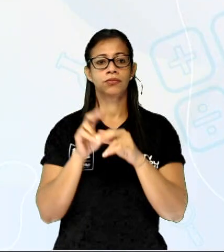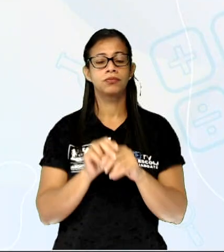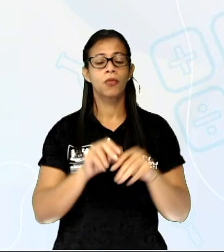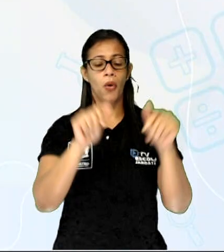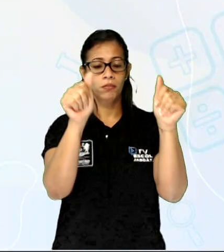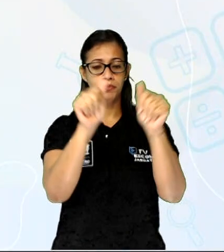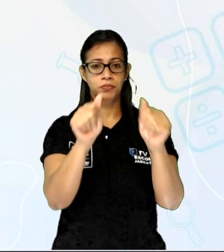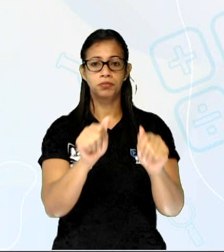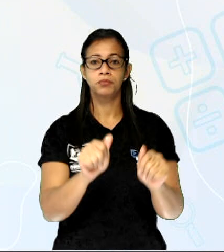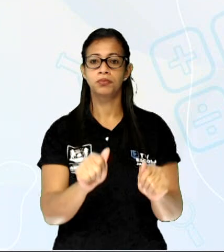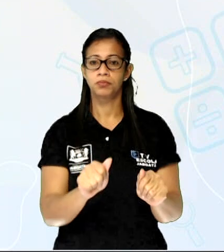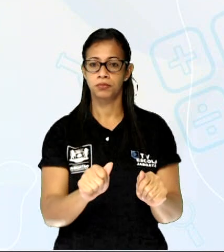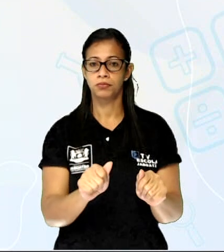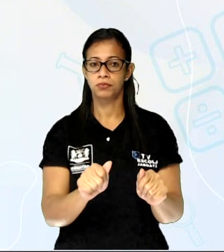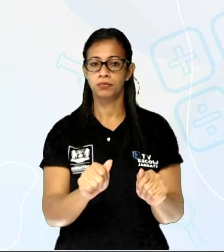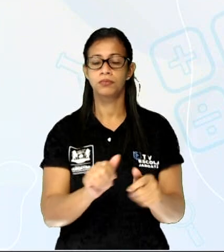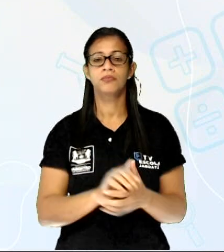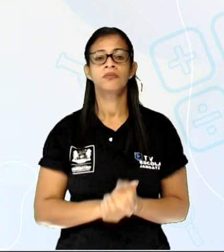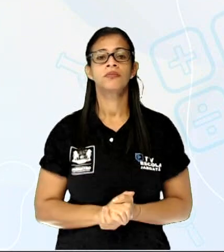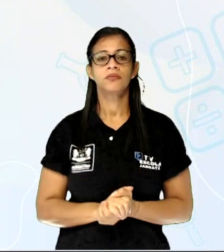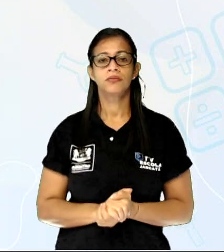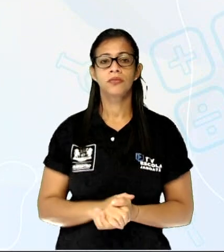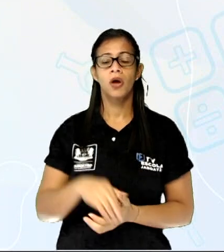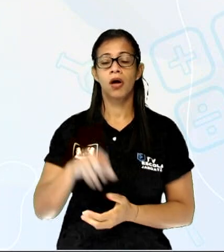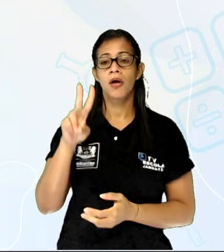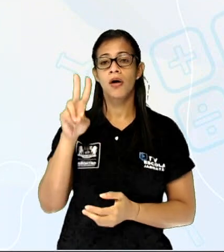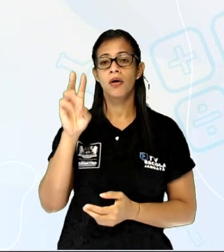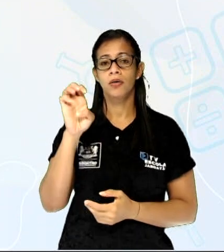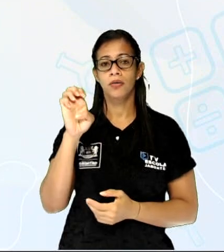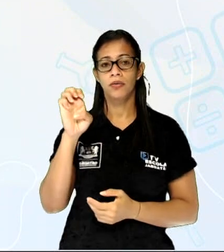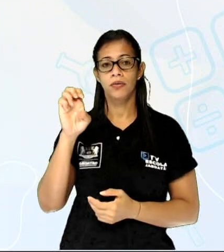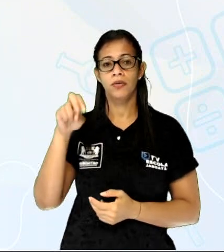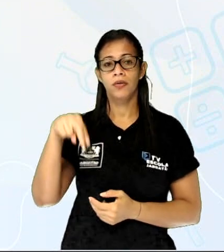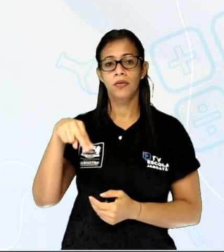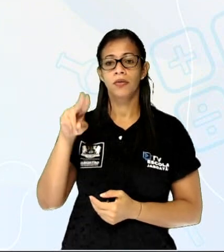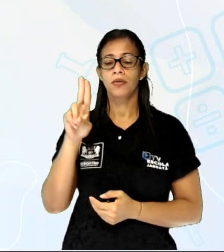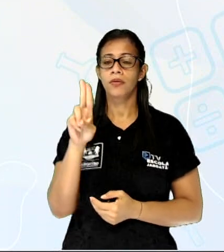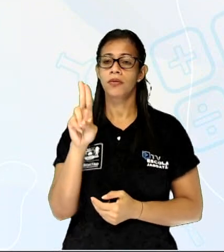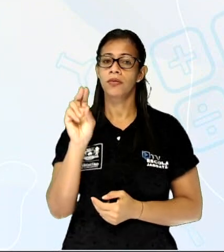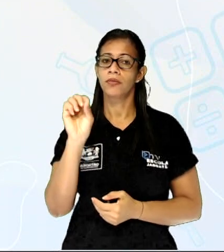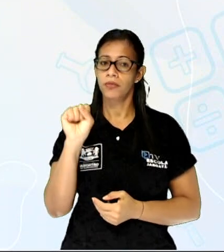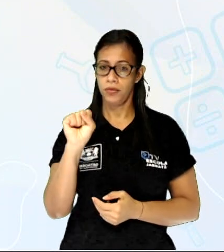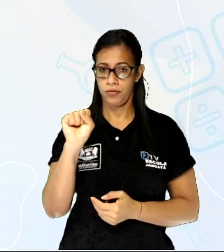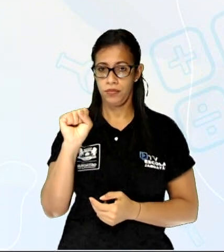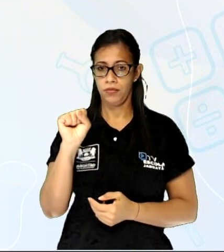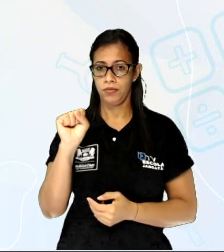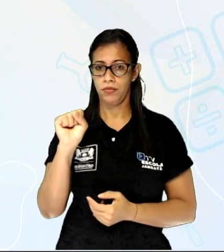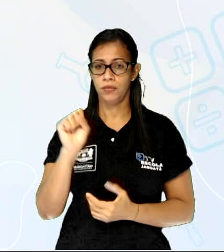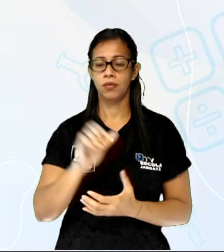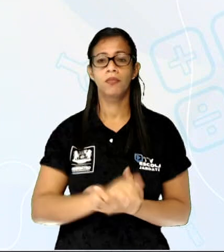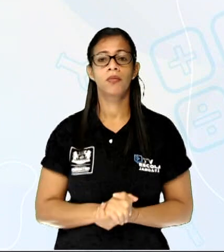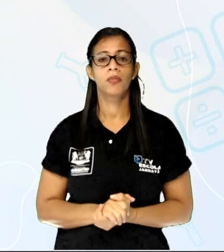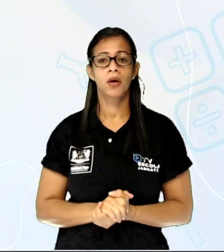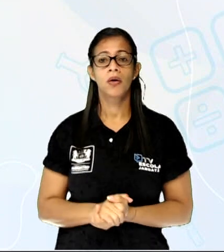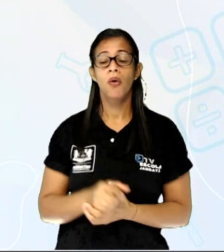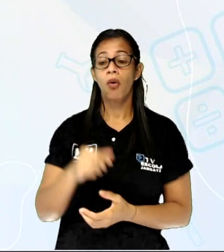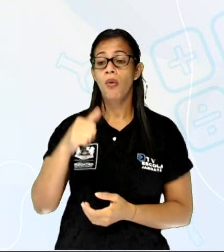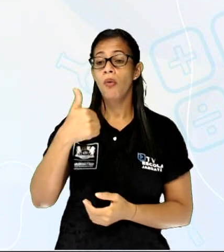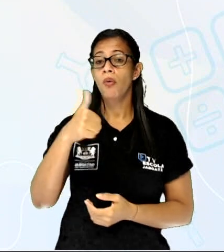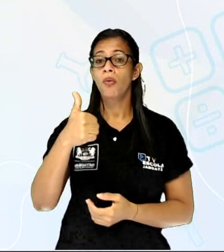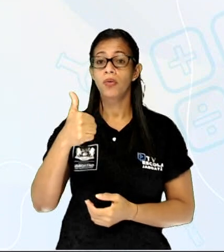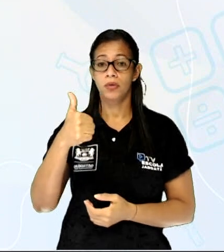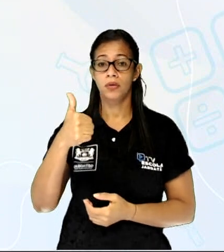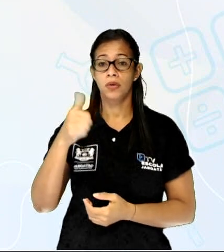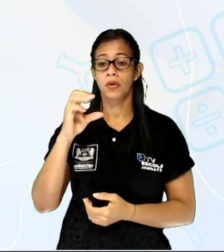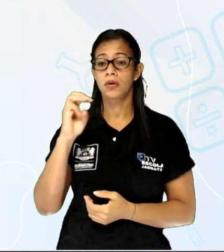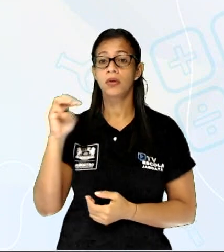Willendorf, ok? Ela tem aproximadamente 11 centímetros de altura. E quem é essa